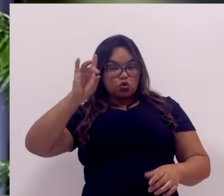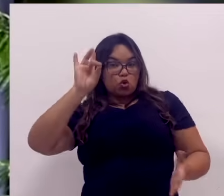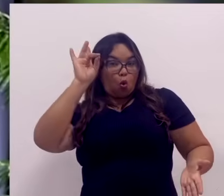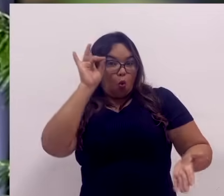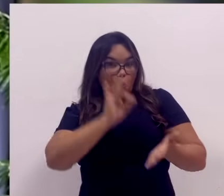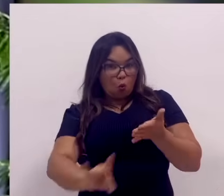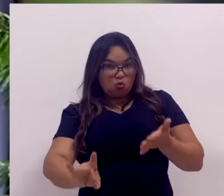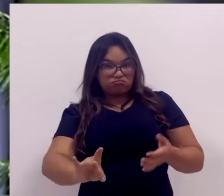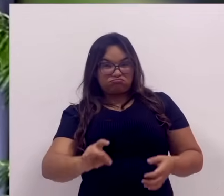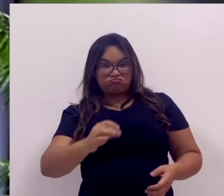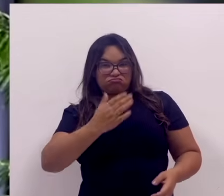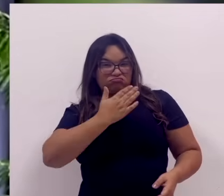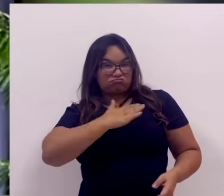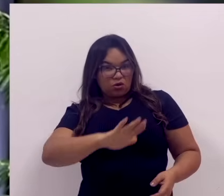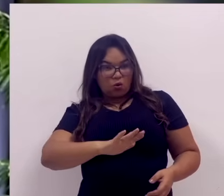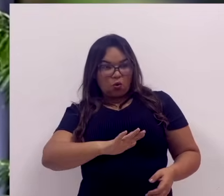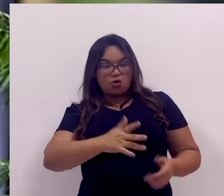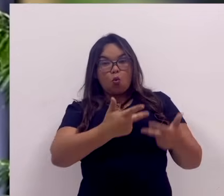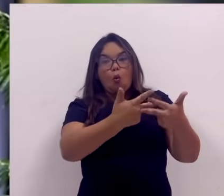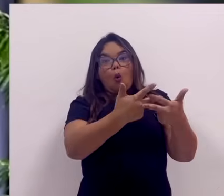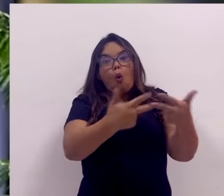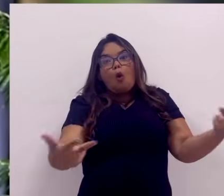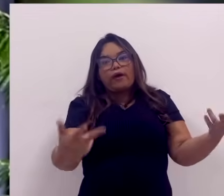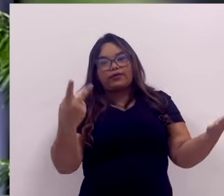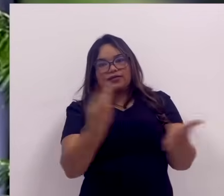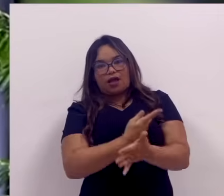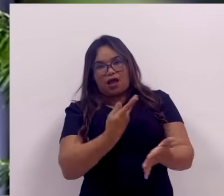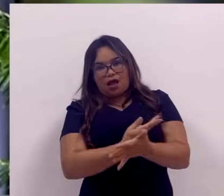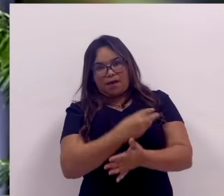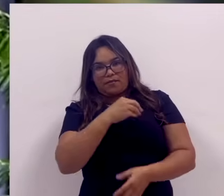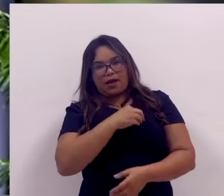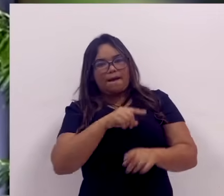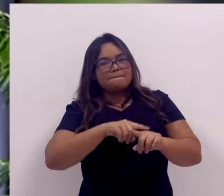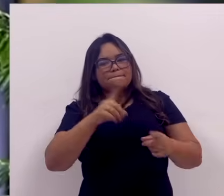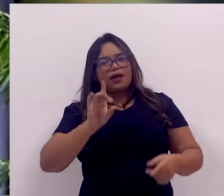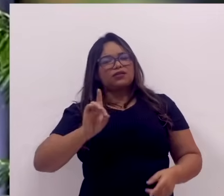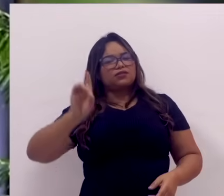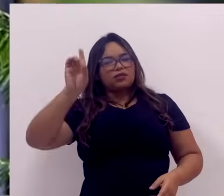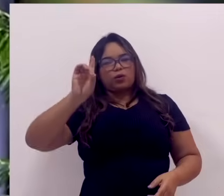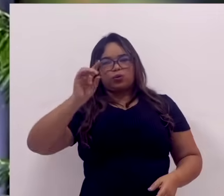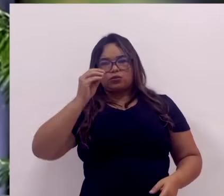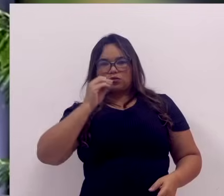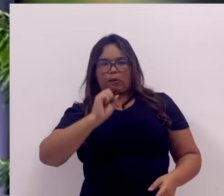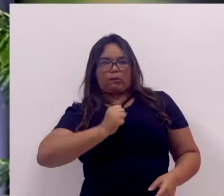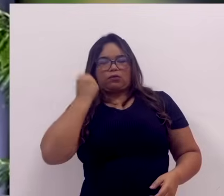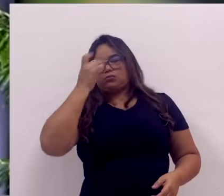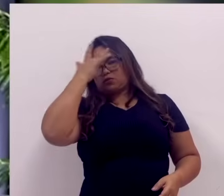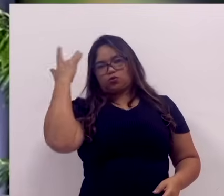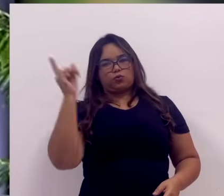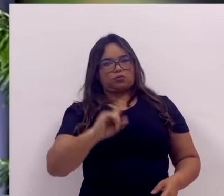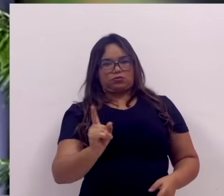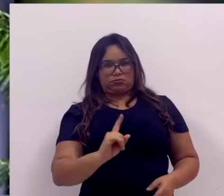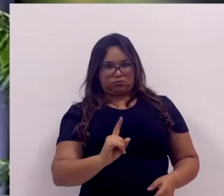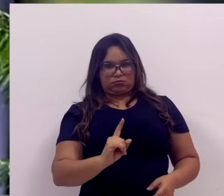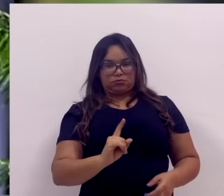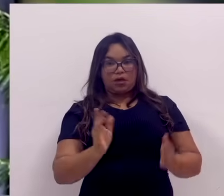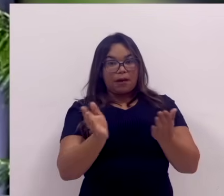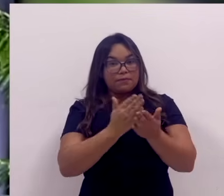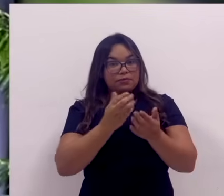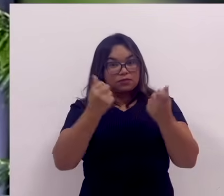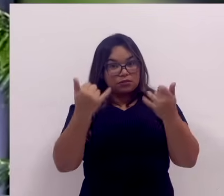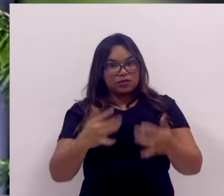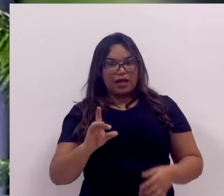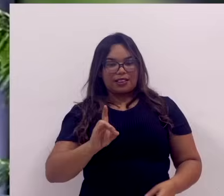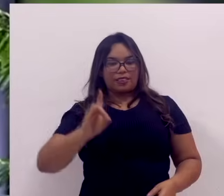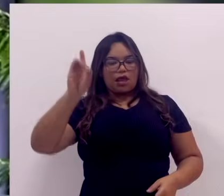Deus amou o mundo de tal maneira que deu o seu Filho unigênito para que todo aquele que nele crê não pereça, mas tenha a vida eterna.